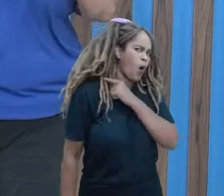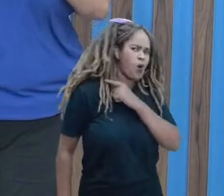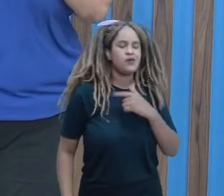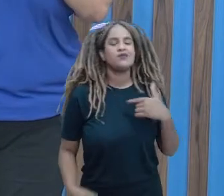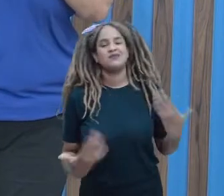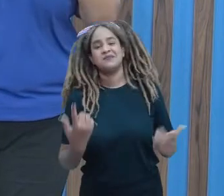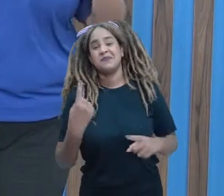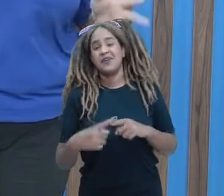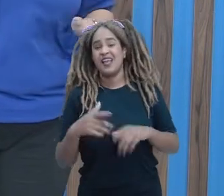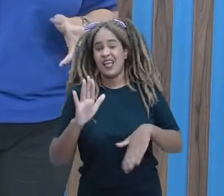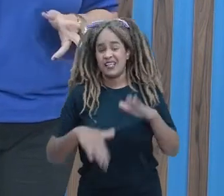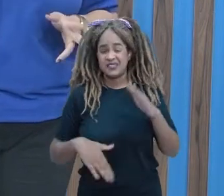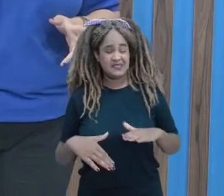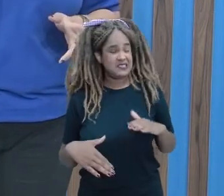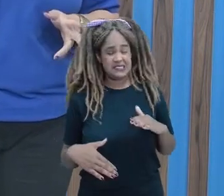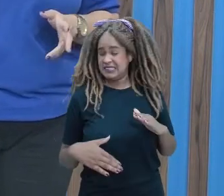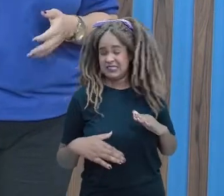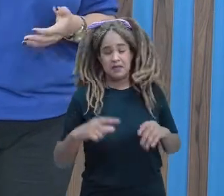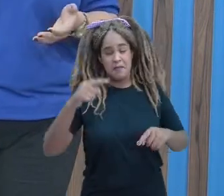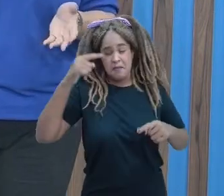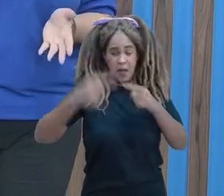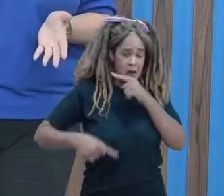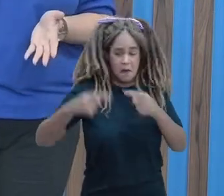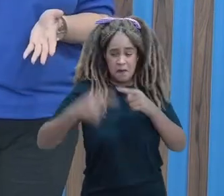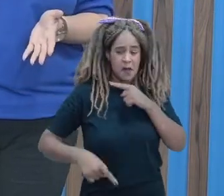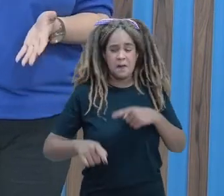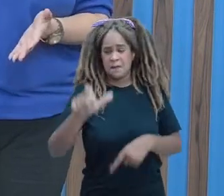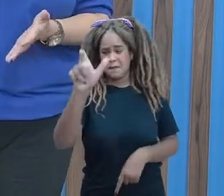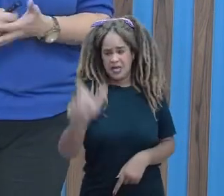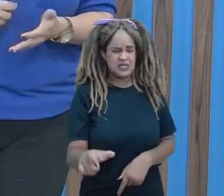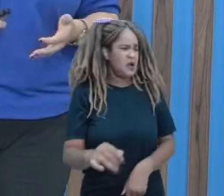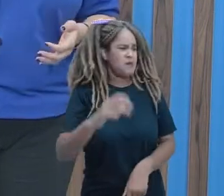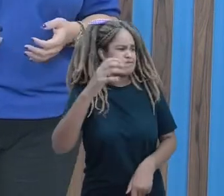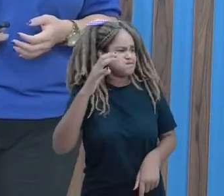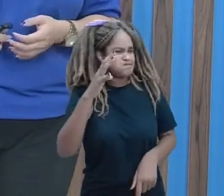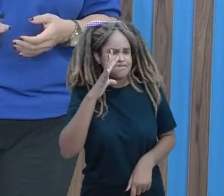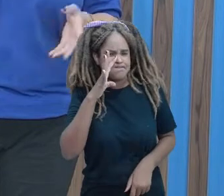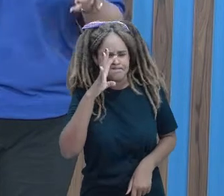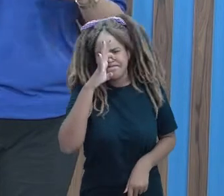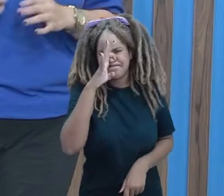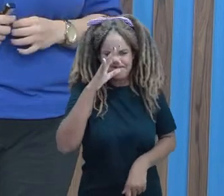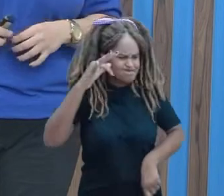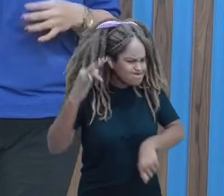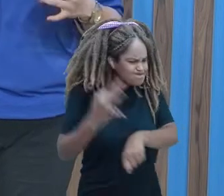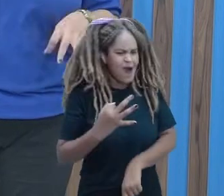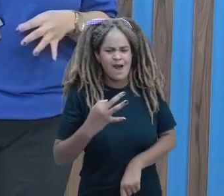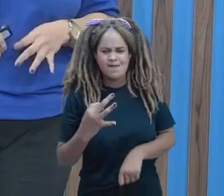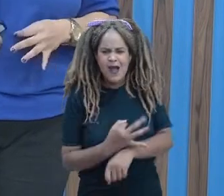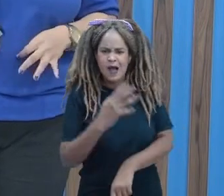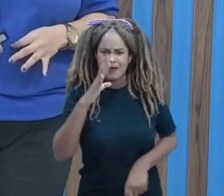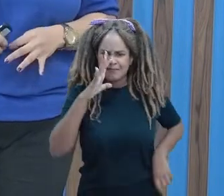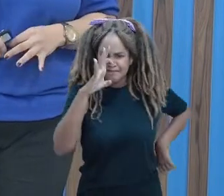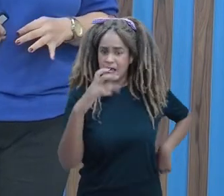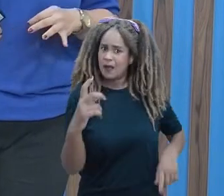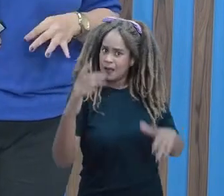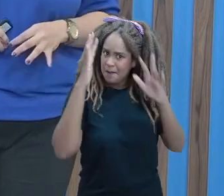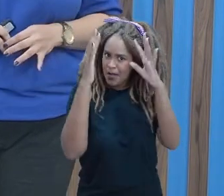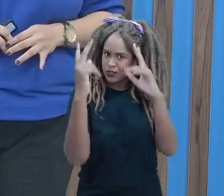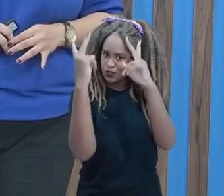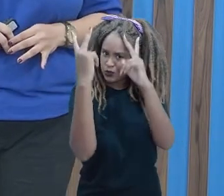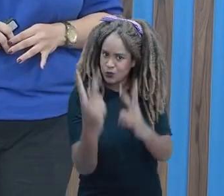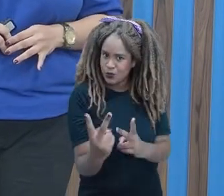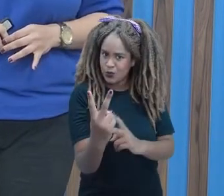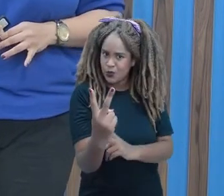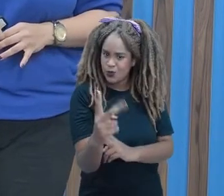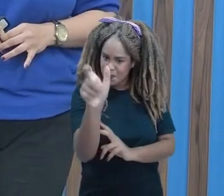ó, rolam uns embates aí, né? Se a pessoa é muito teimosa, por exemplo. Já pensou? Dois teimosos demais